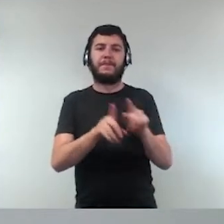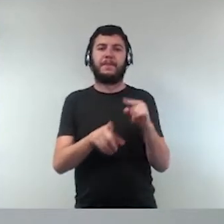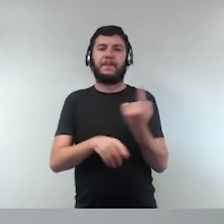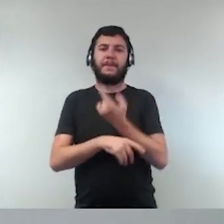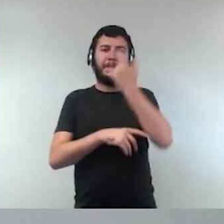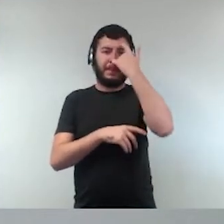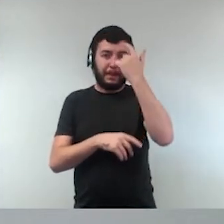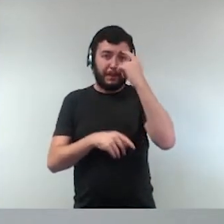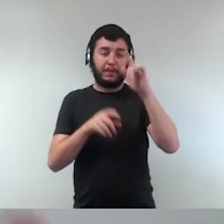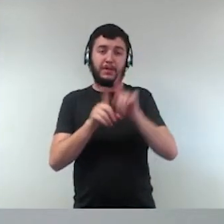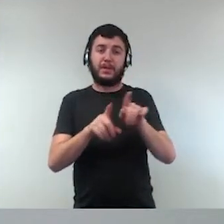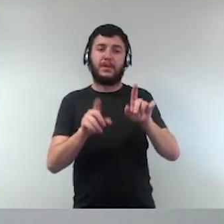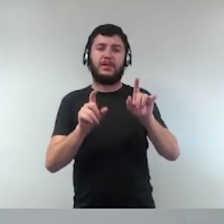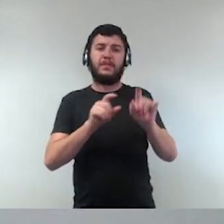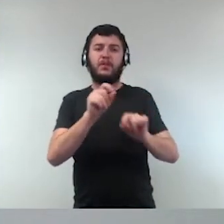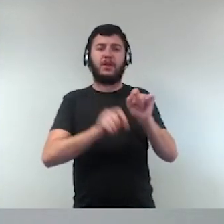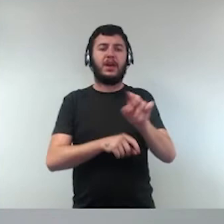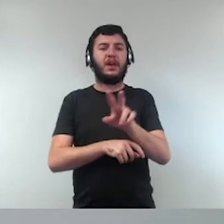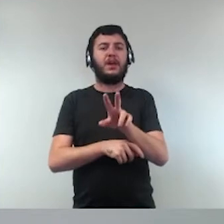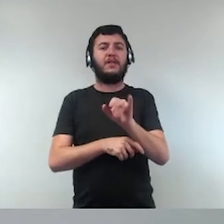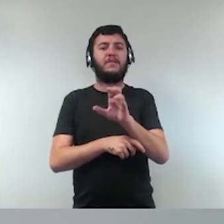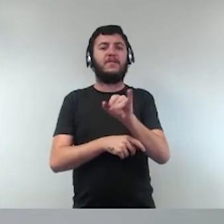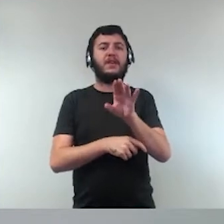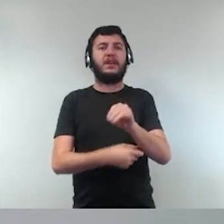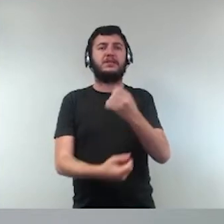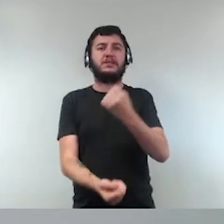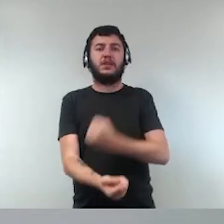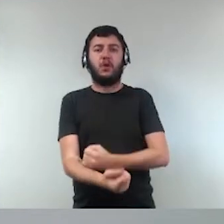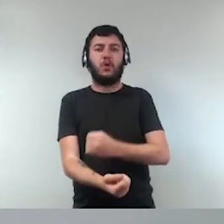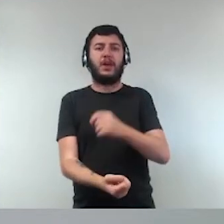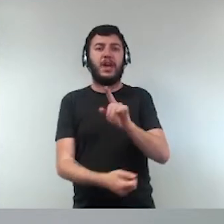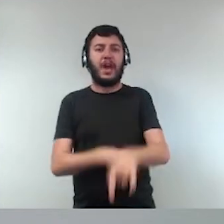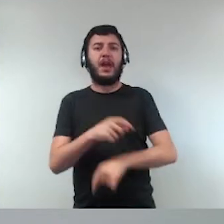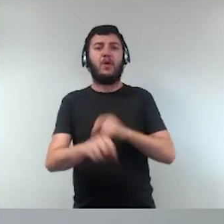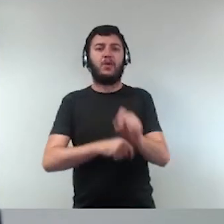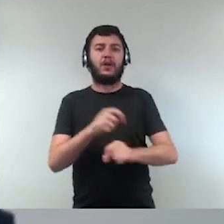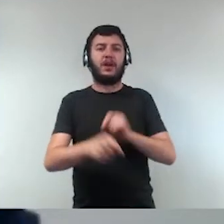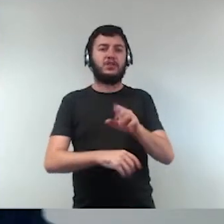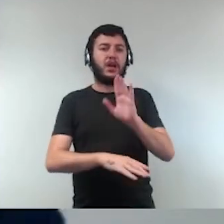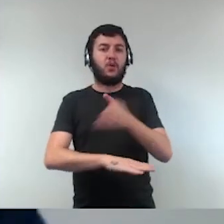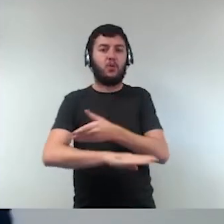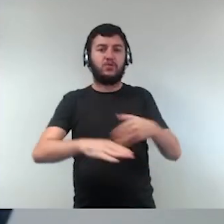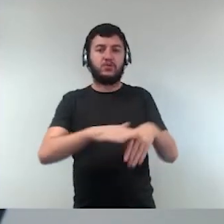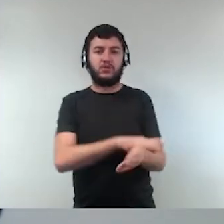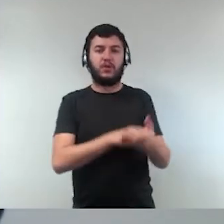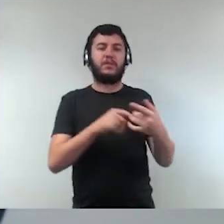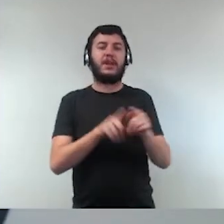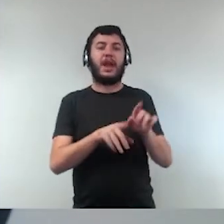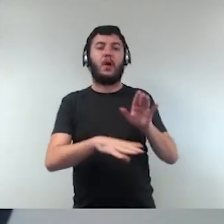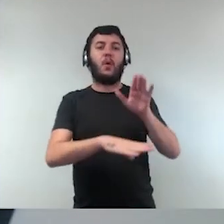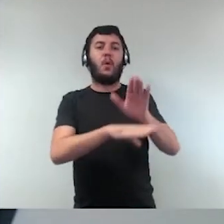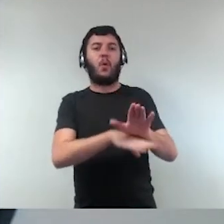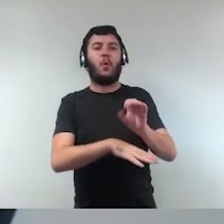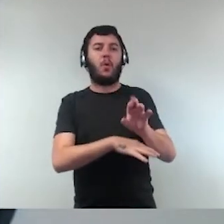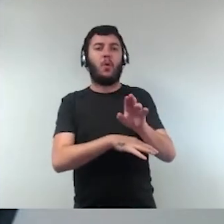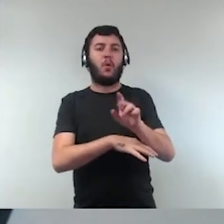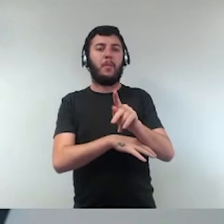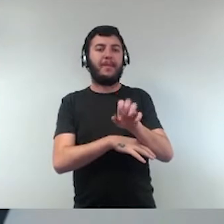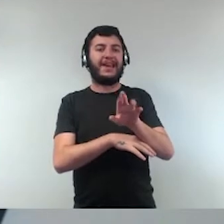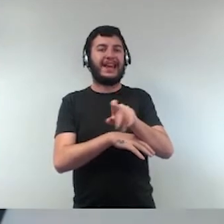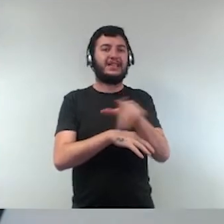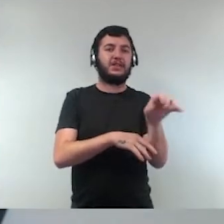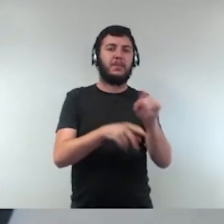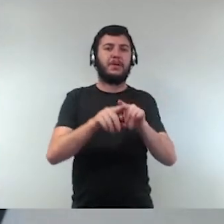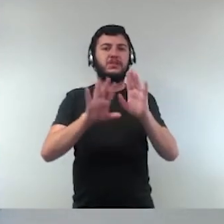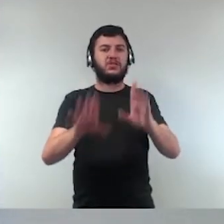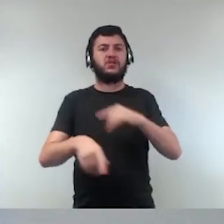dos eventuais vícios, na cooperação. E o que eu quero dizer com isso é que, havendo dúvida quanto a